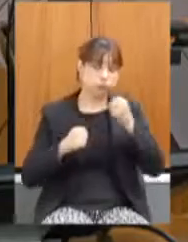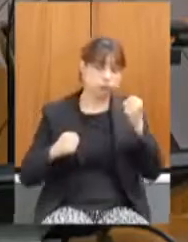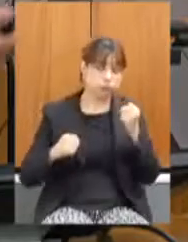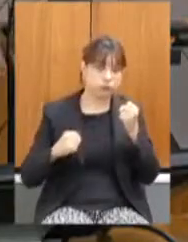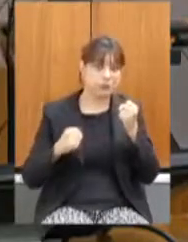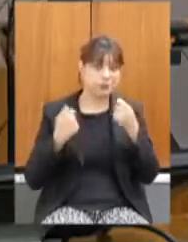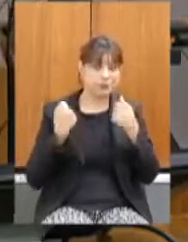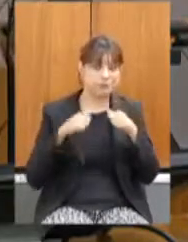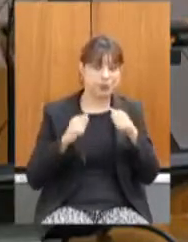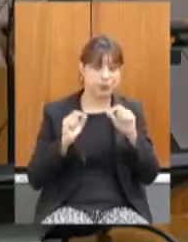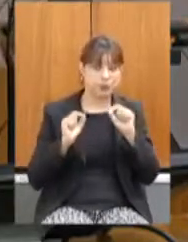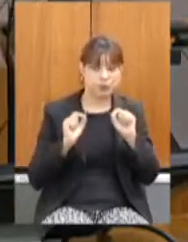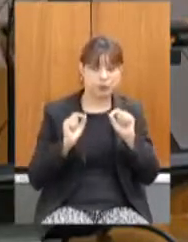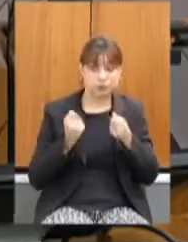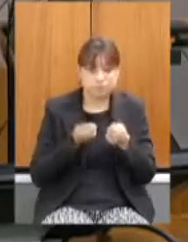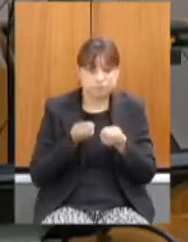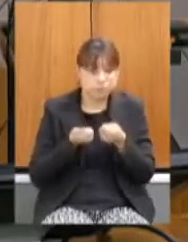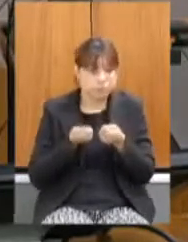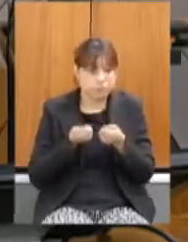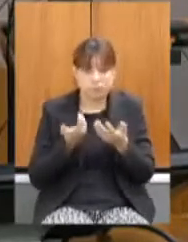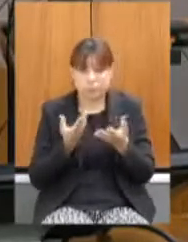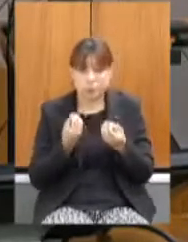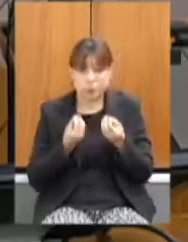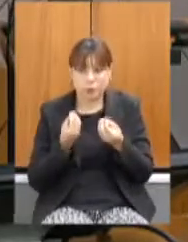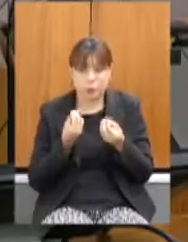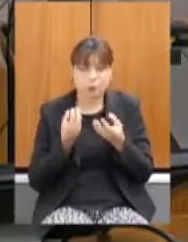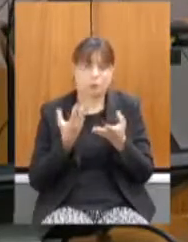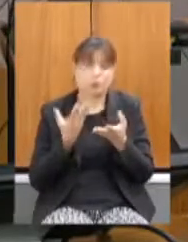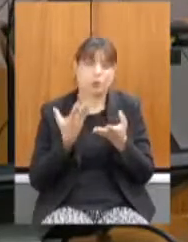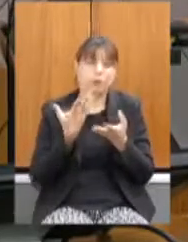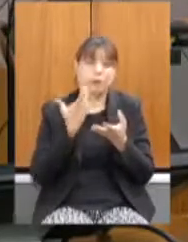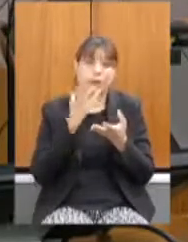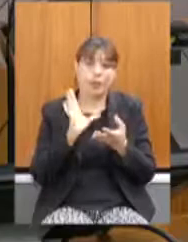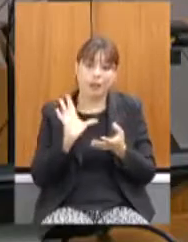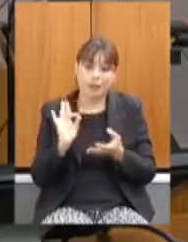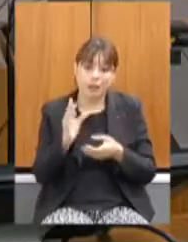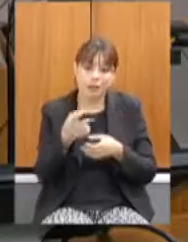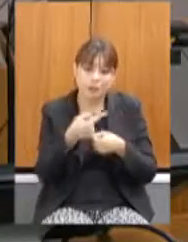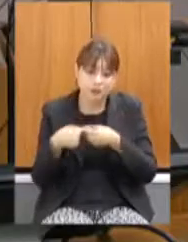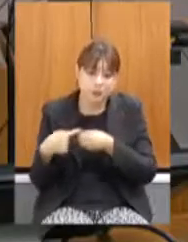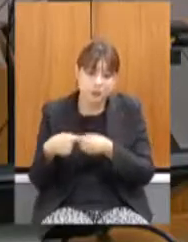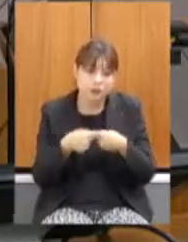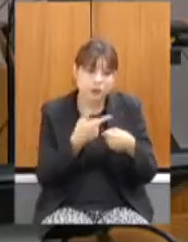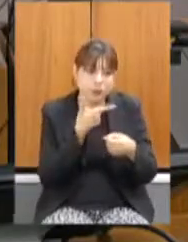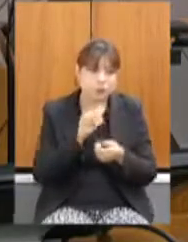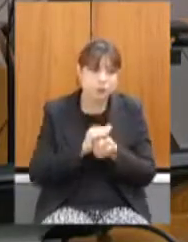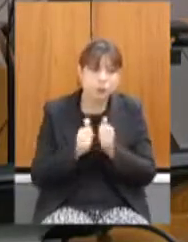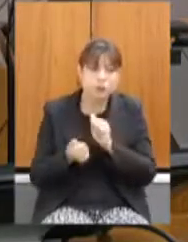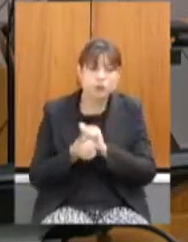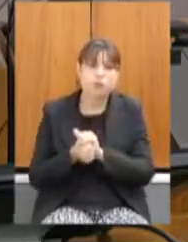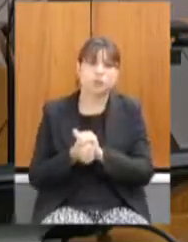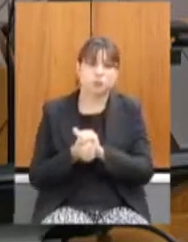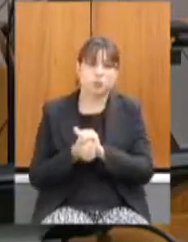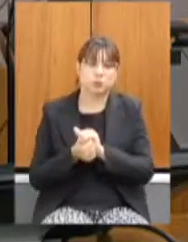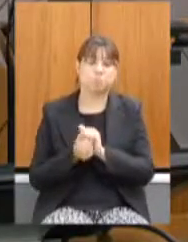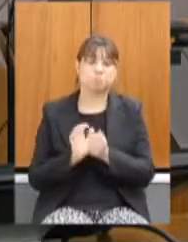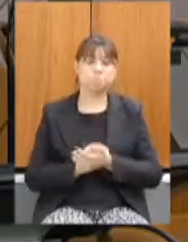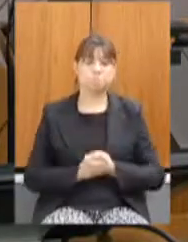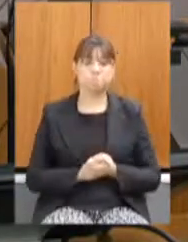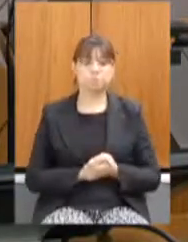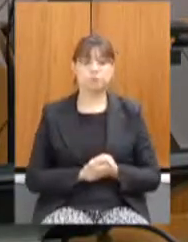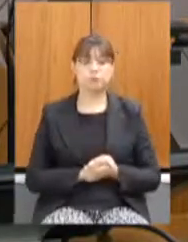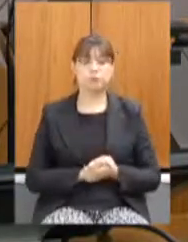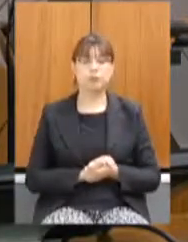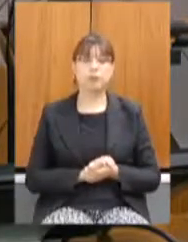descentralizar o plano de contingência para que cada região tivesse o seu mais adaptado mais customizado Então esse